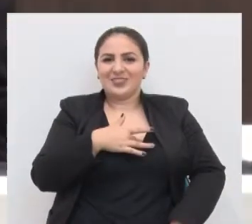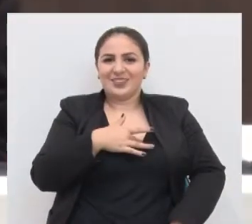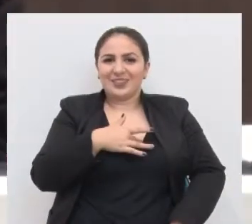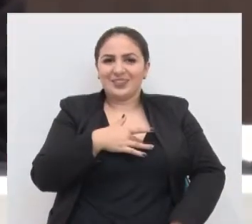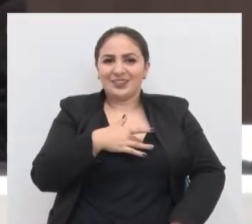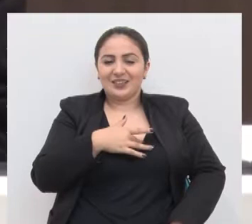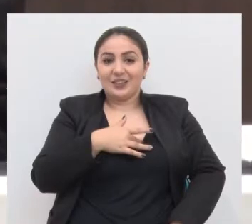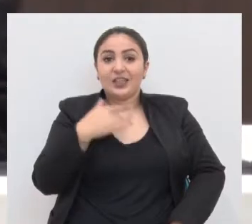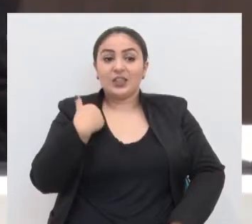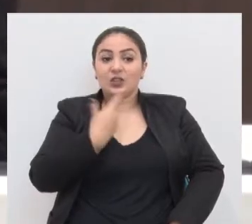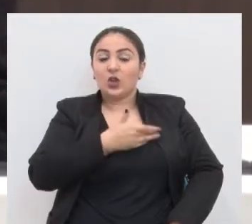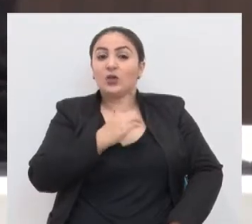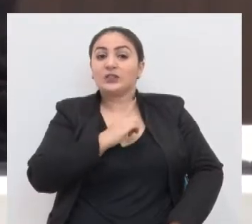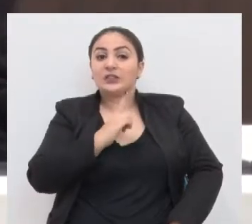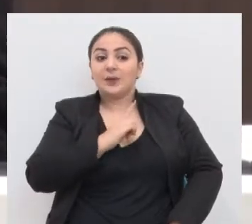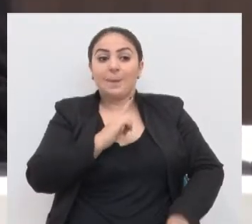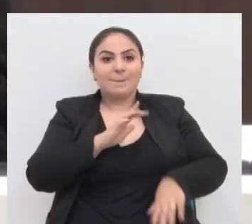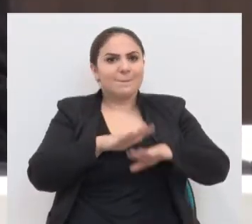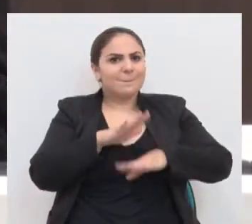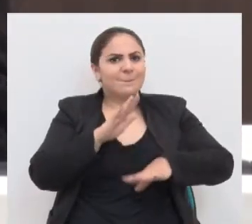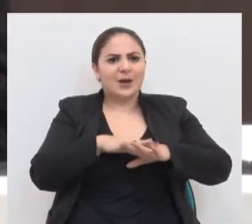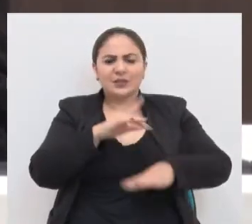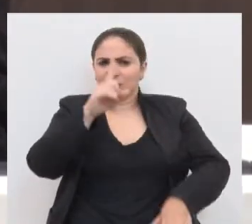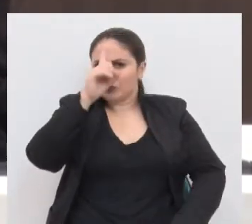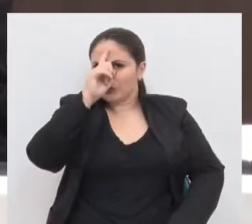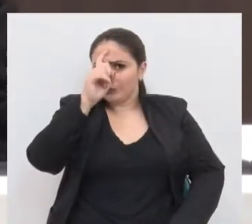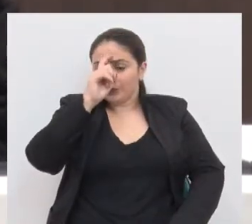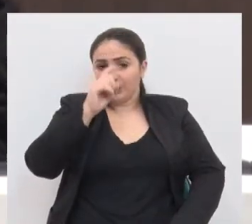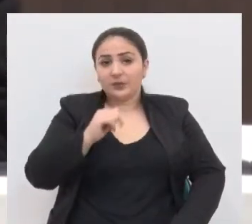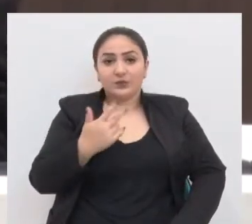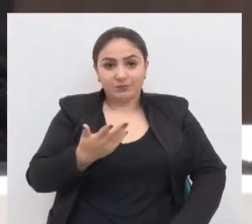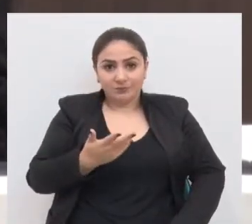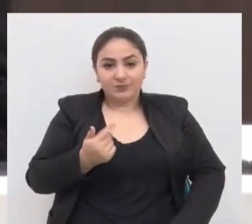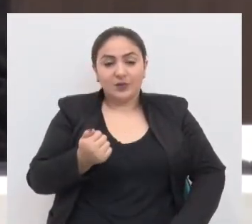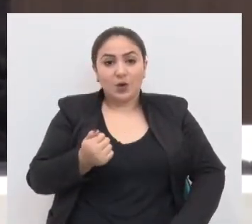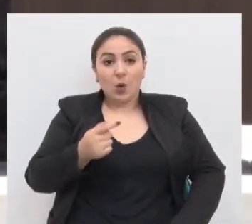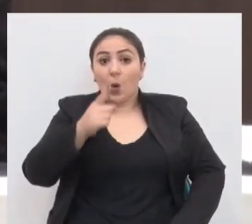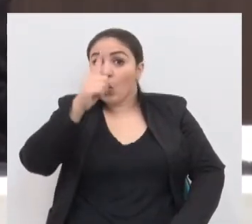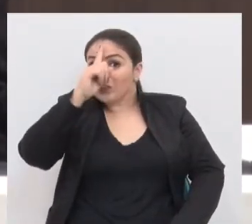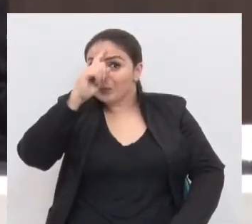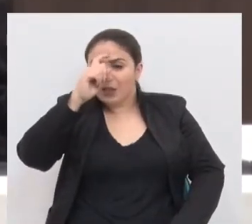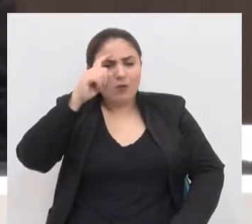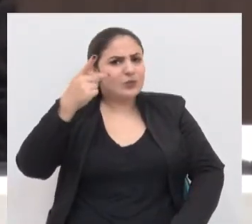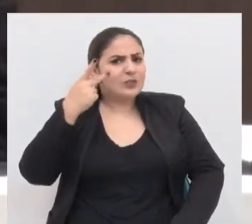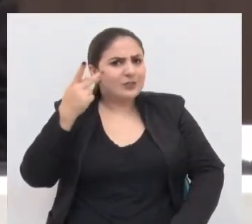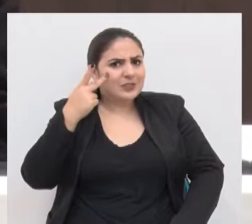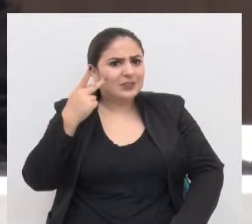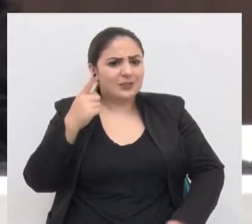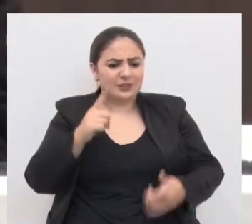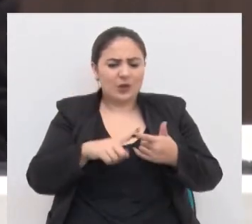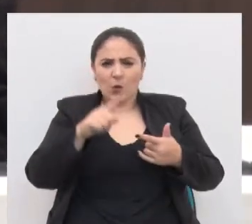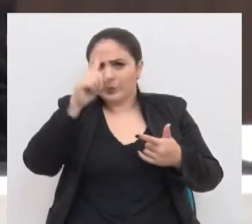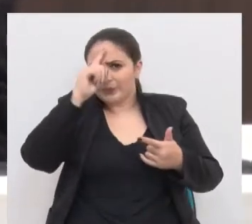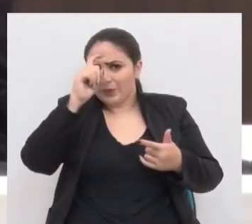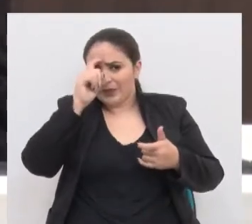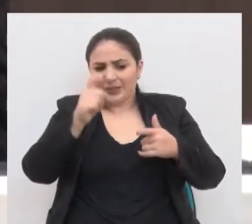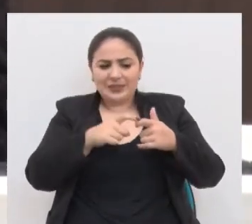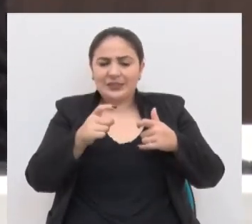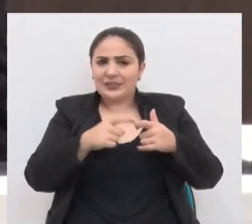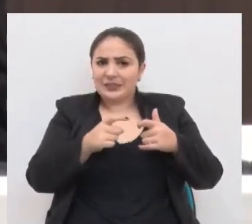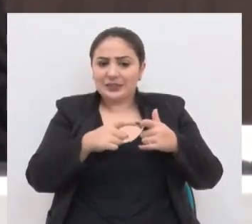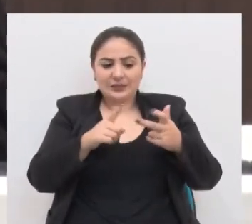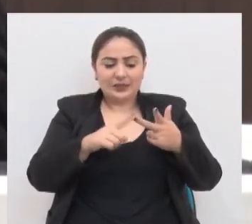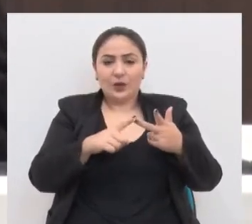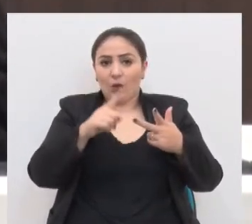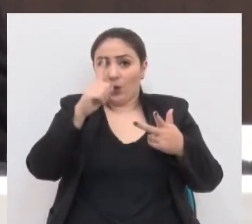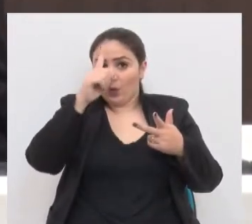saúde, onde nós temos um dos maiores hospitais, aliás, Hospital São Vicente, Hospital das Clínicas, nosso